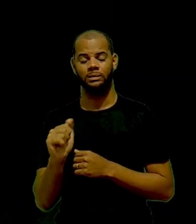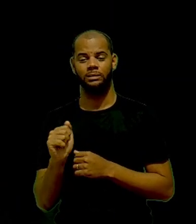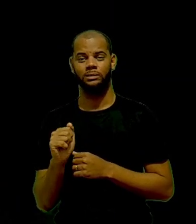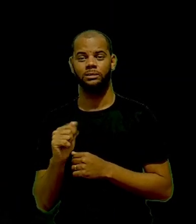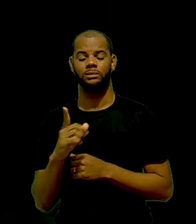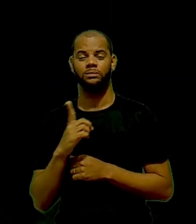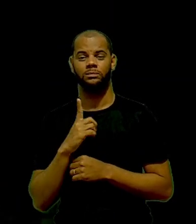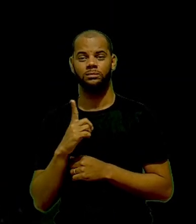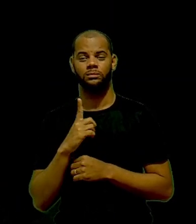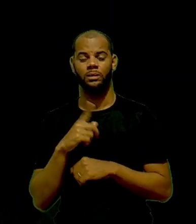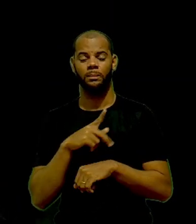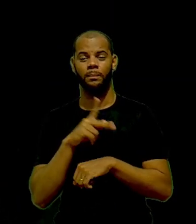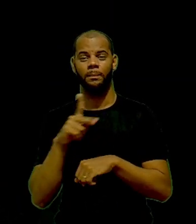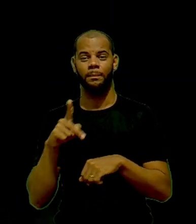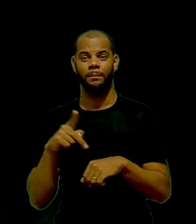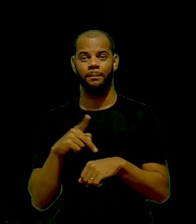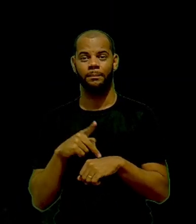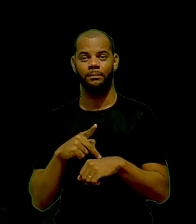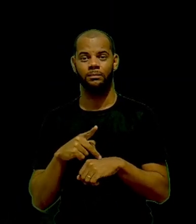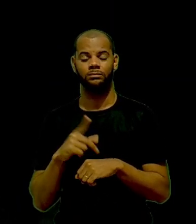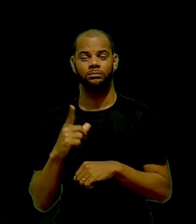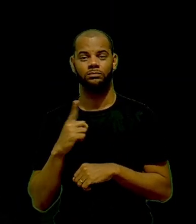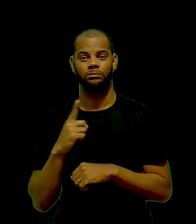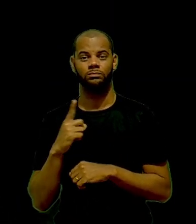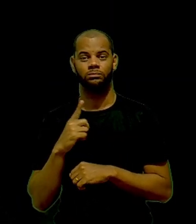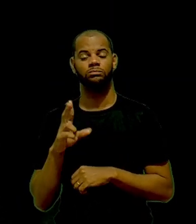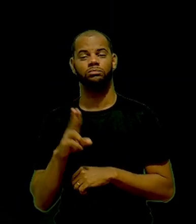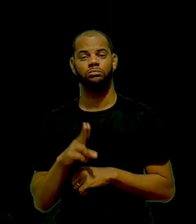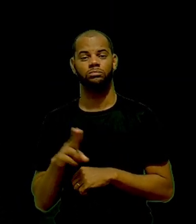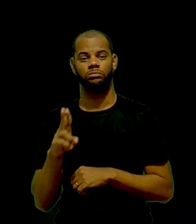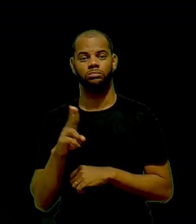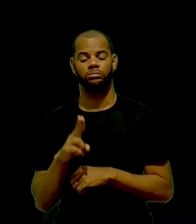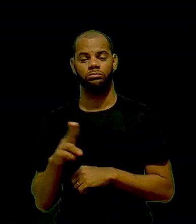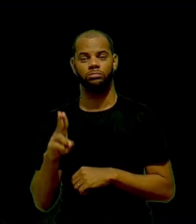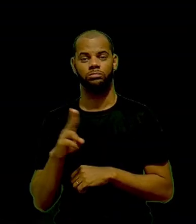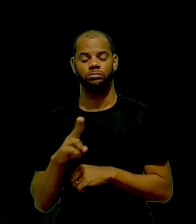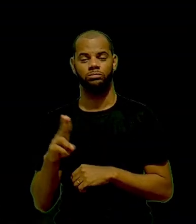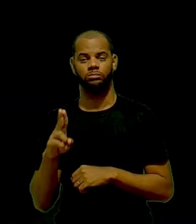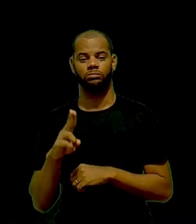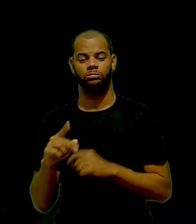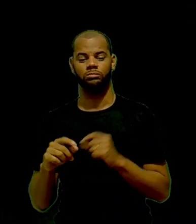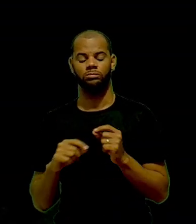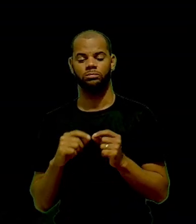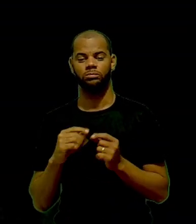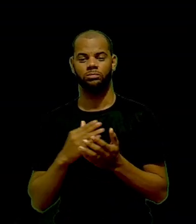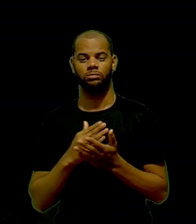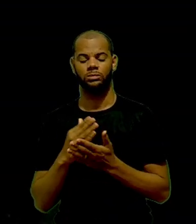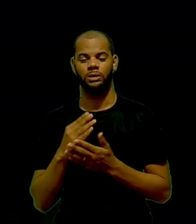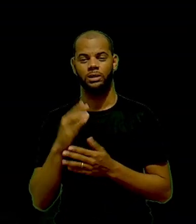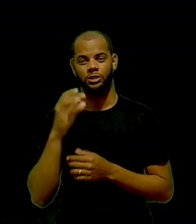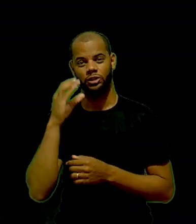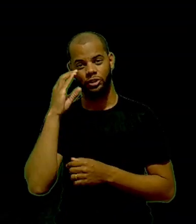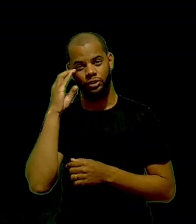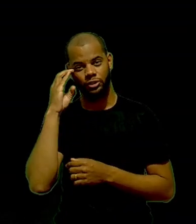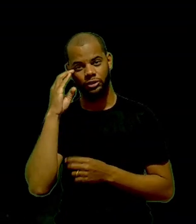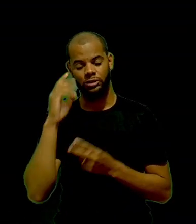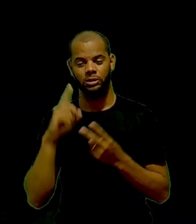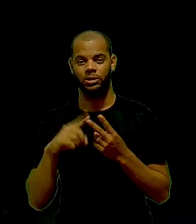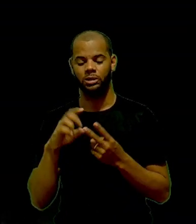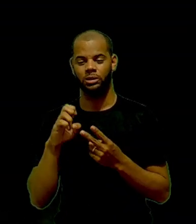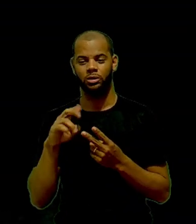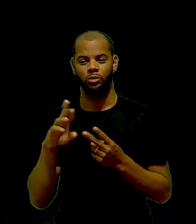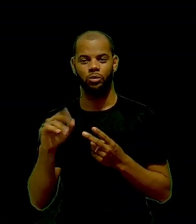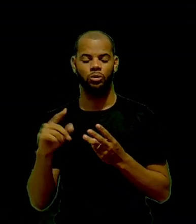nós temos os países que mais têm essas demanda de bateria, começando pela China, Europa,